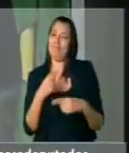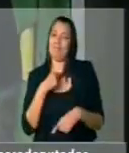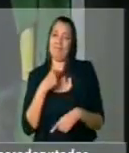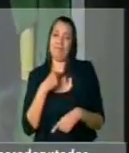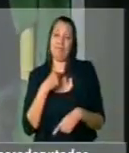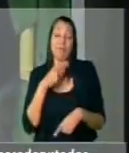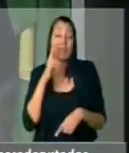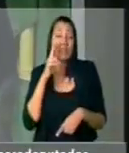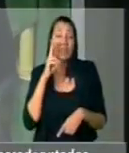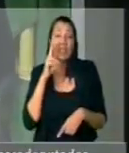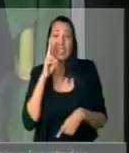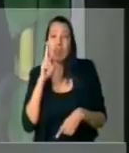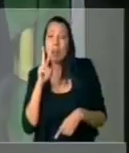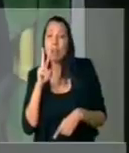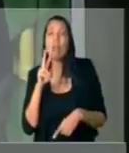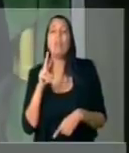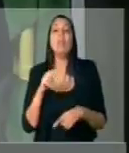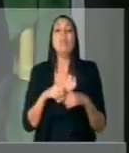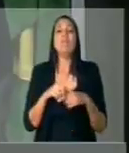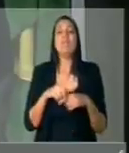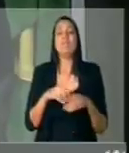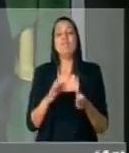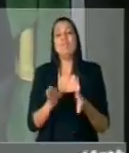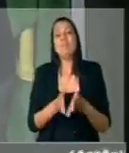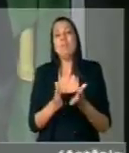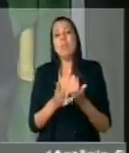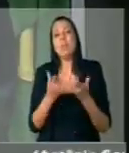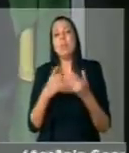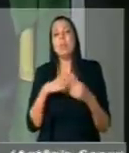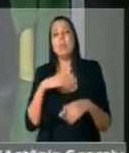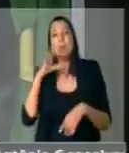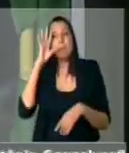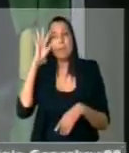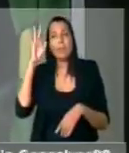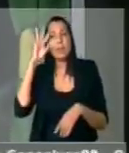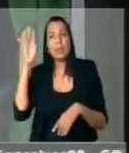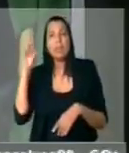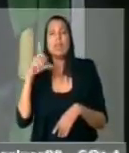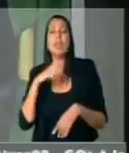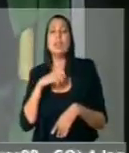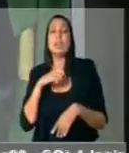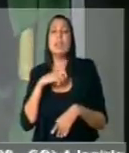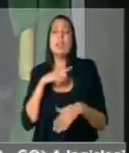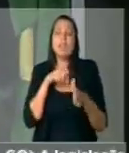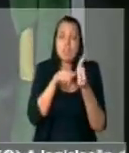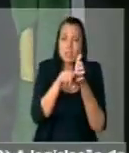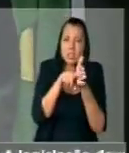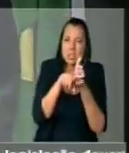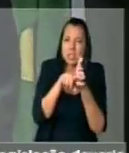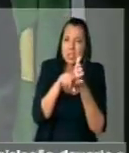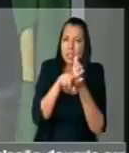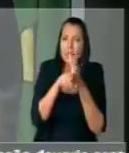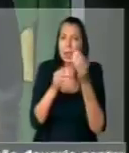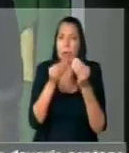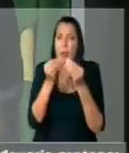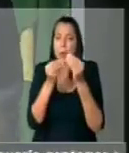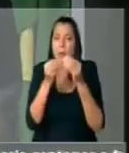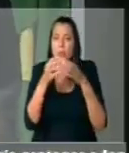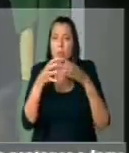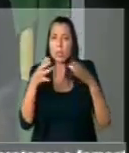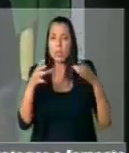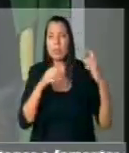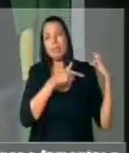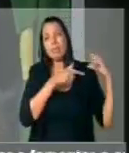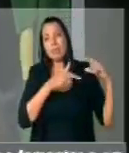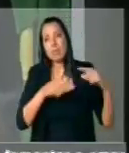quem está fora da máquina do governo. Imaginar que há condições de fiscalizar um setor com tamanha